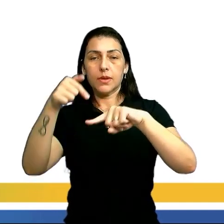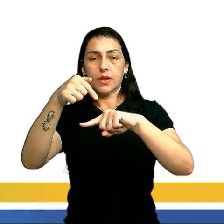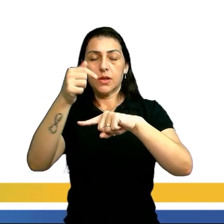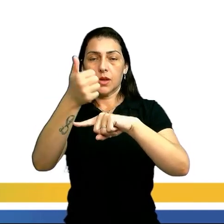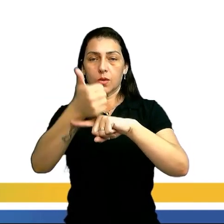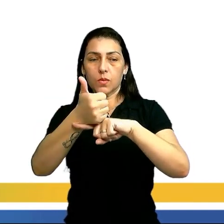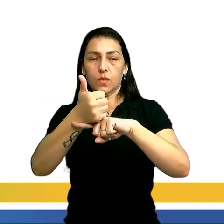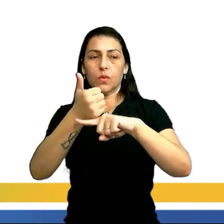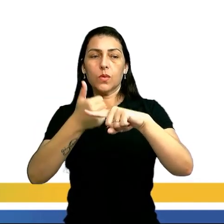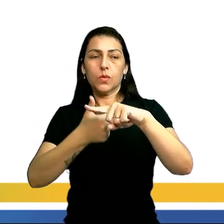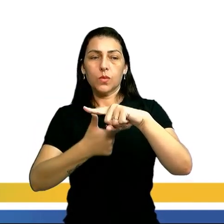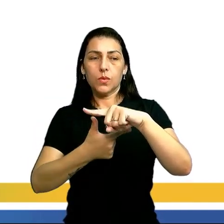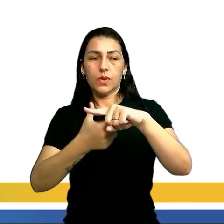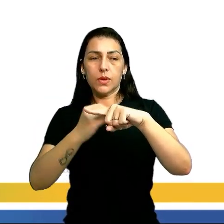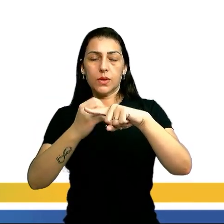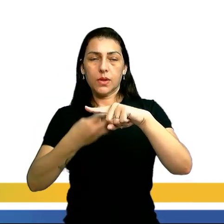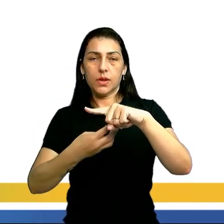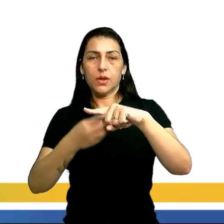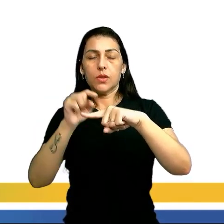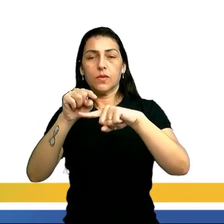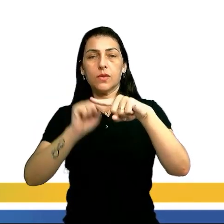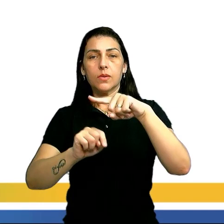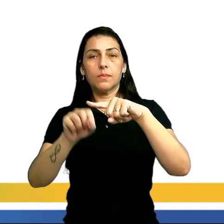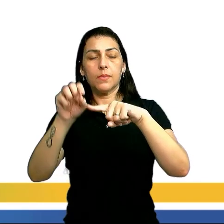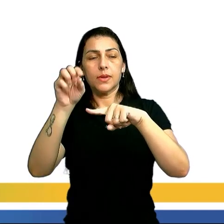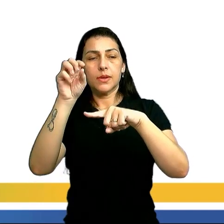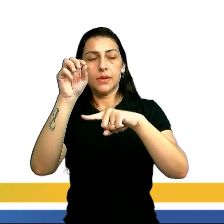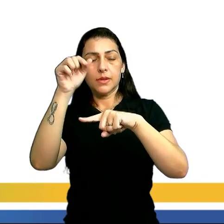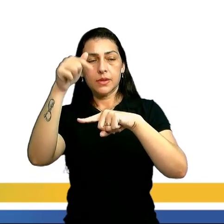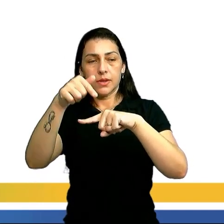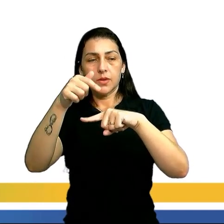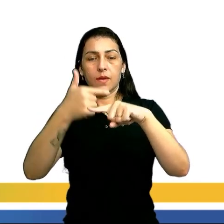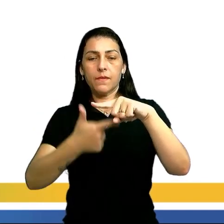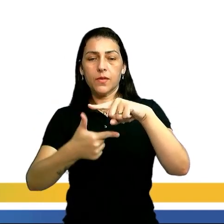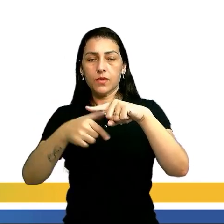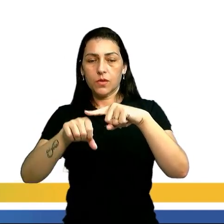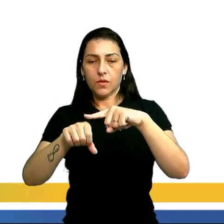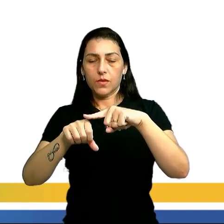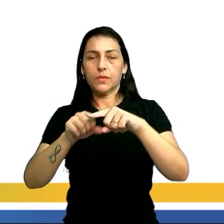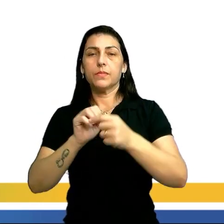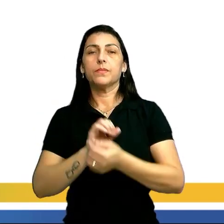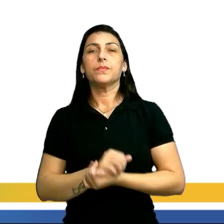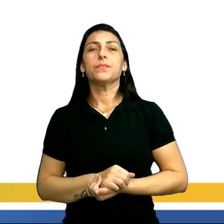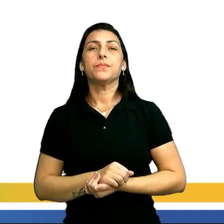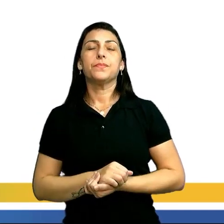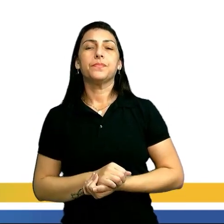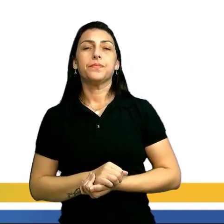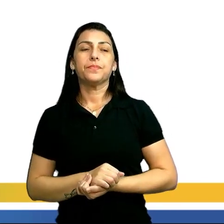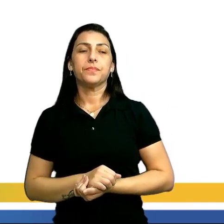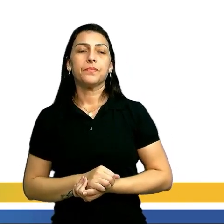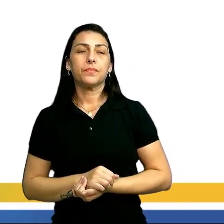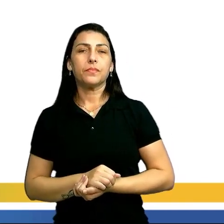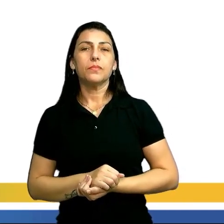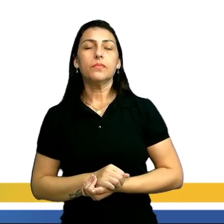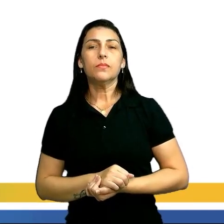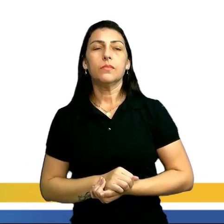1. 203 dividido para 7 é igual a 29.